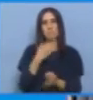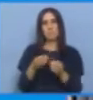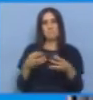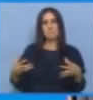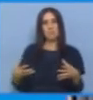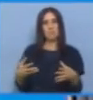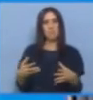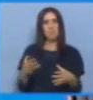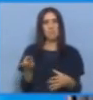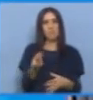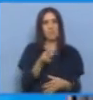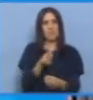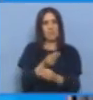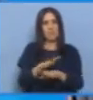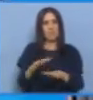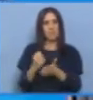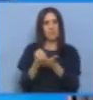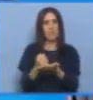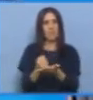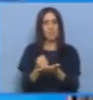número de crianças apoiadas.